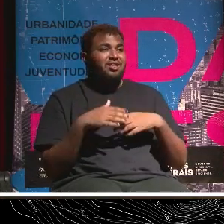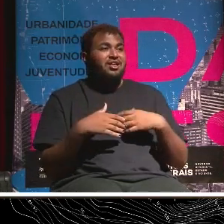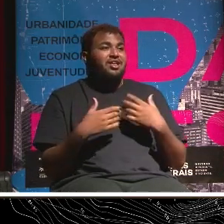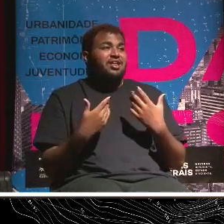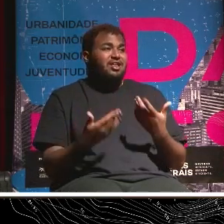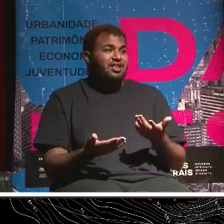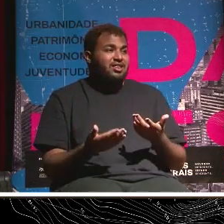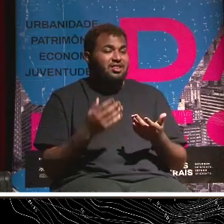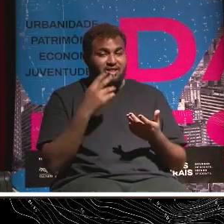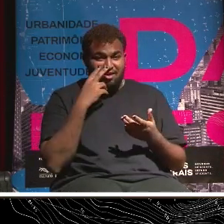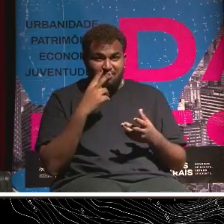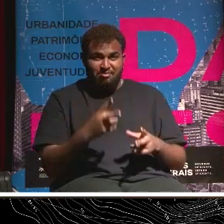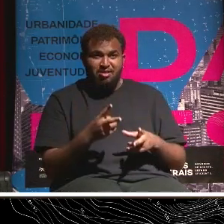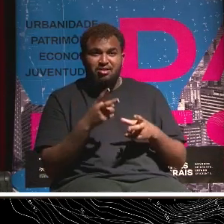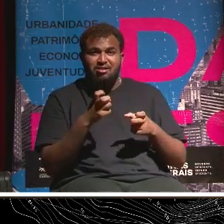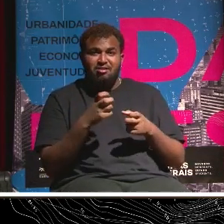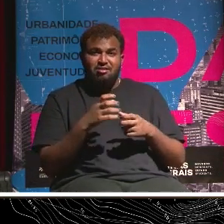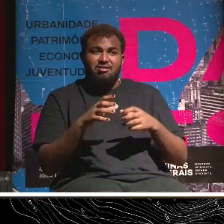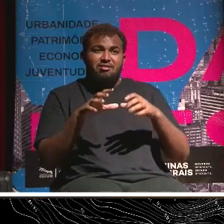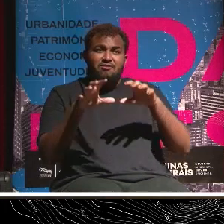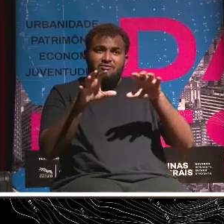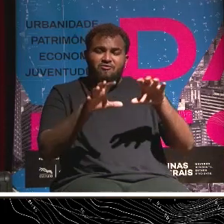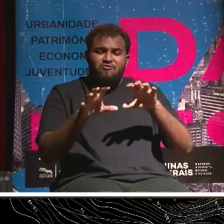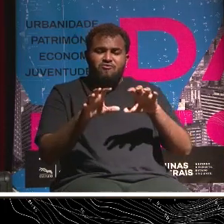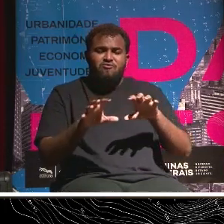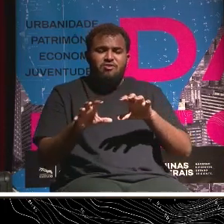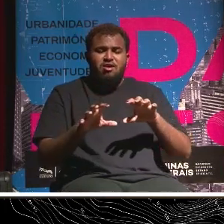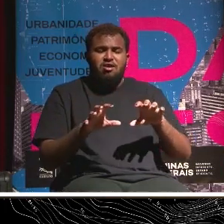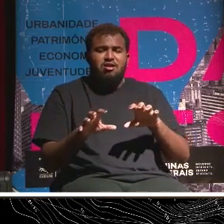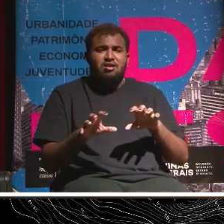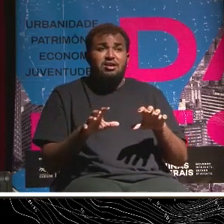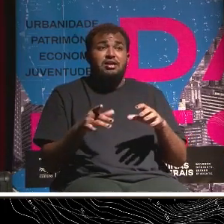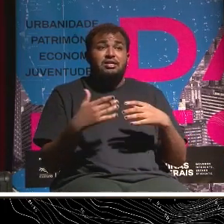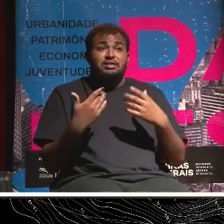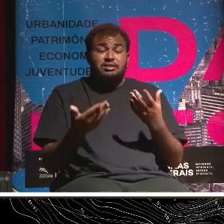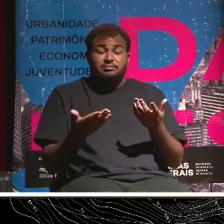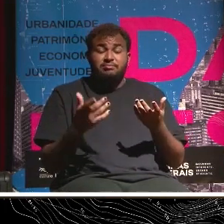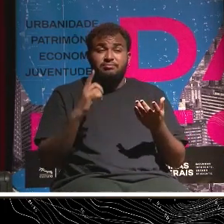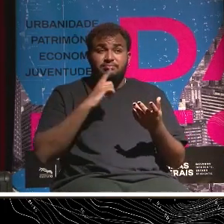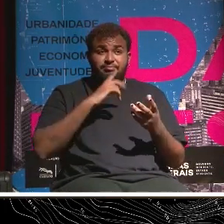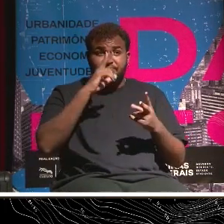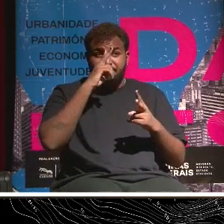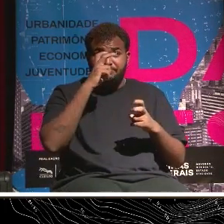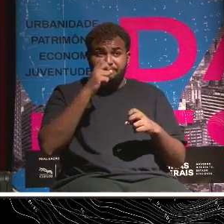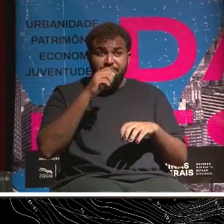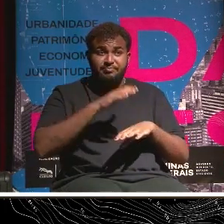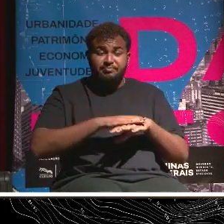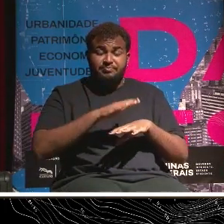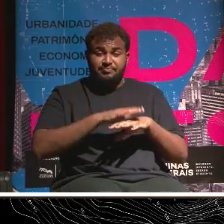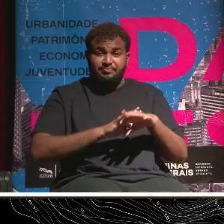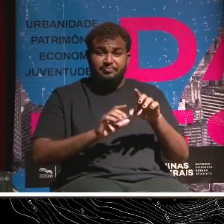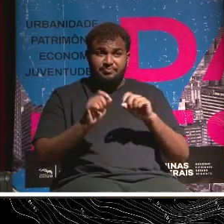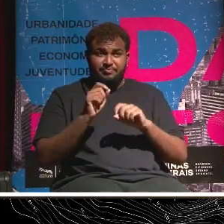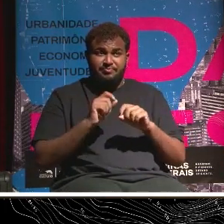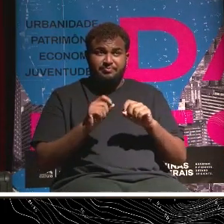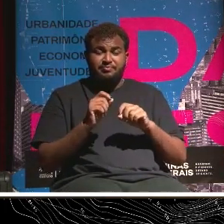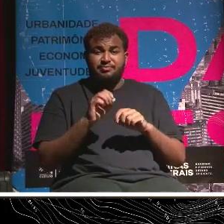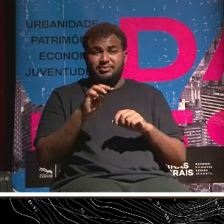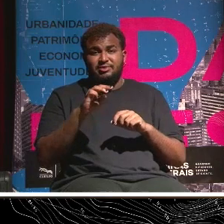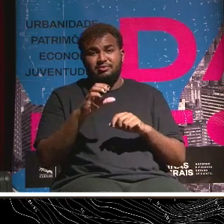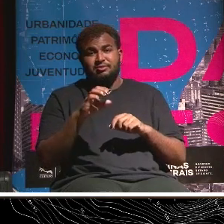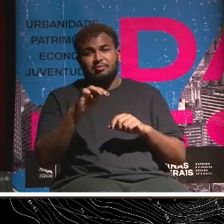olhar o funk, olhar essa produção do funk, da sua potência, ela vai desde o MC